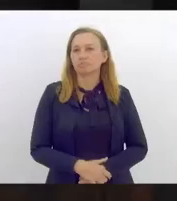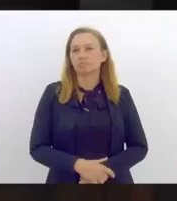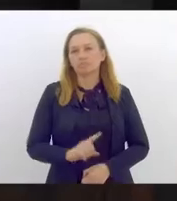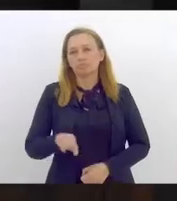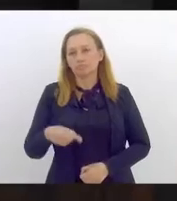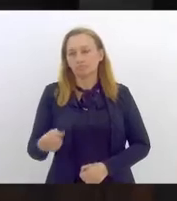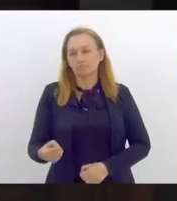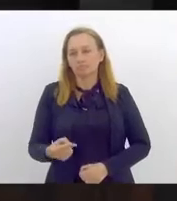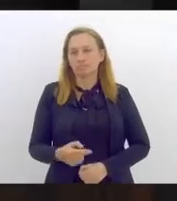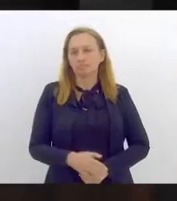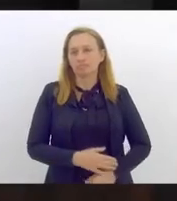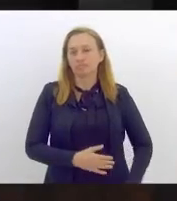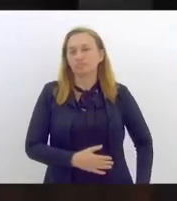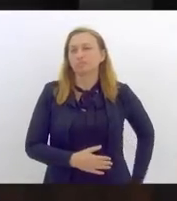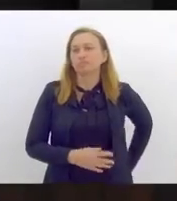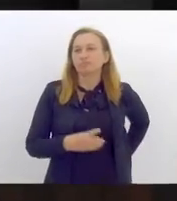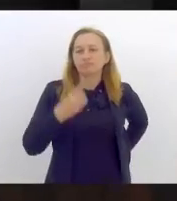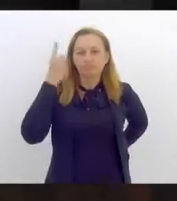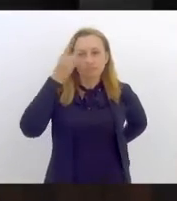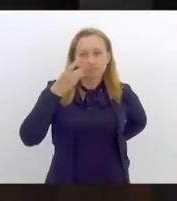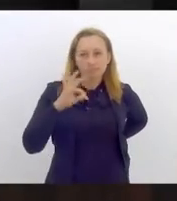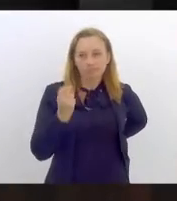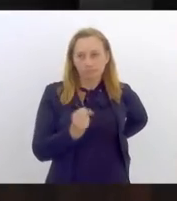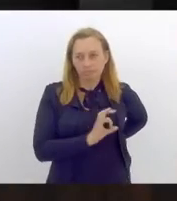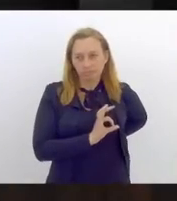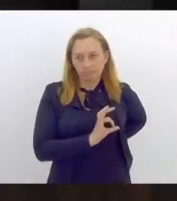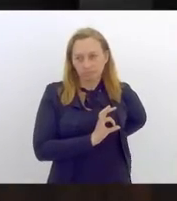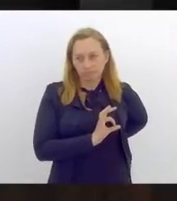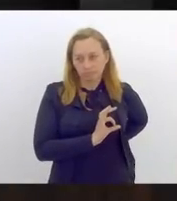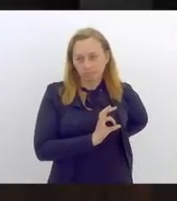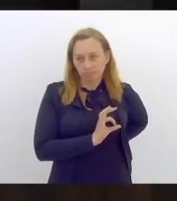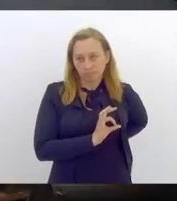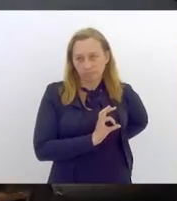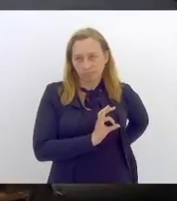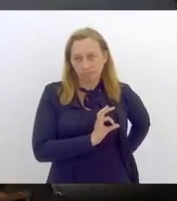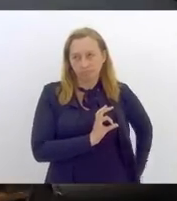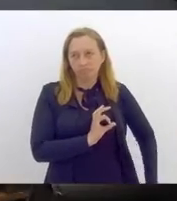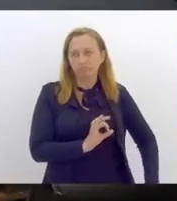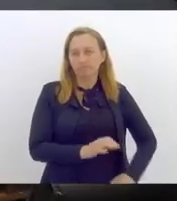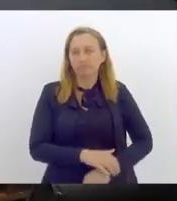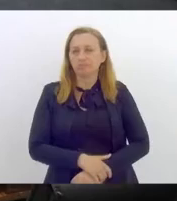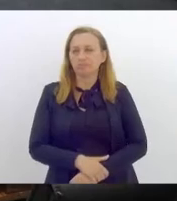Próximo orador inscrito, deputada Marta Rocha, oradora.